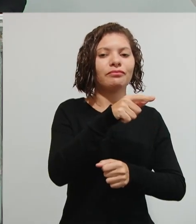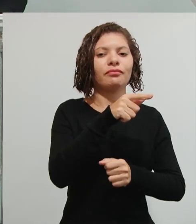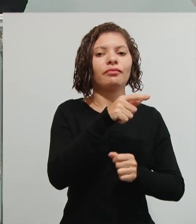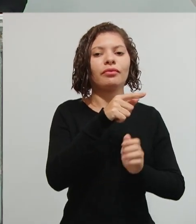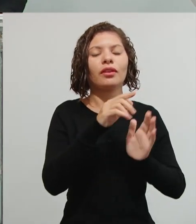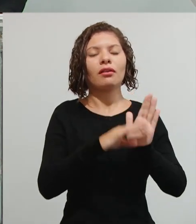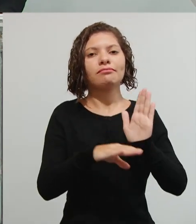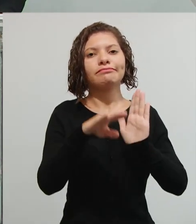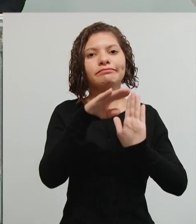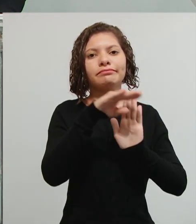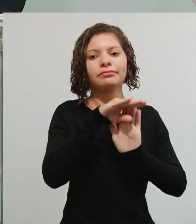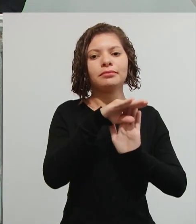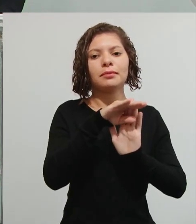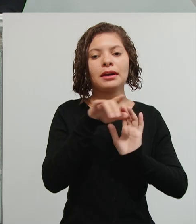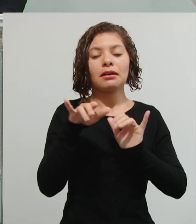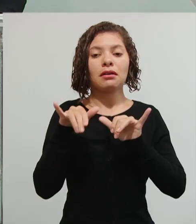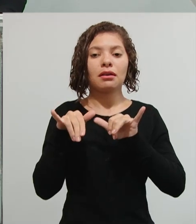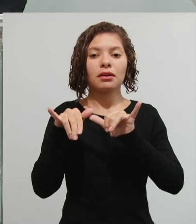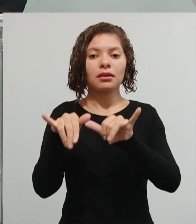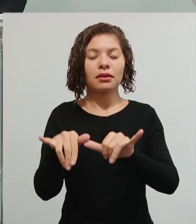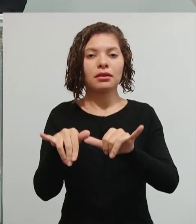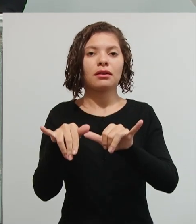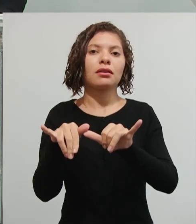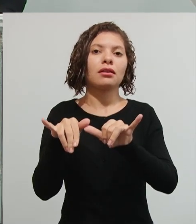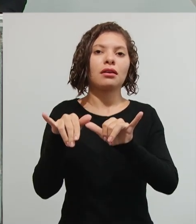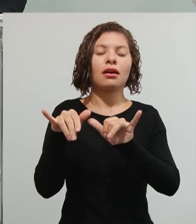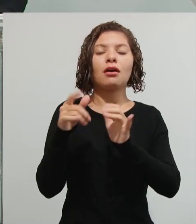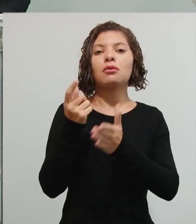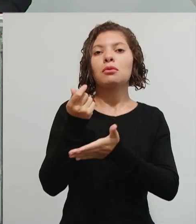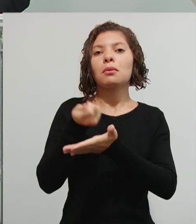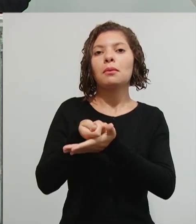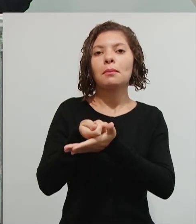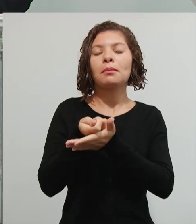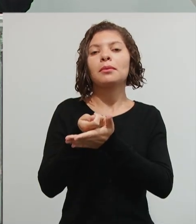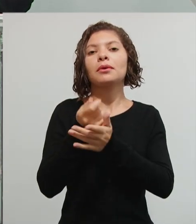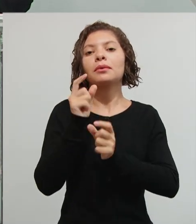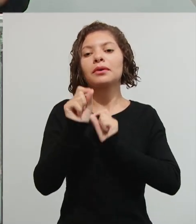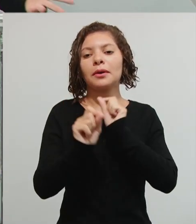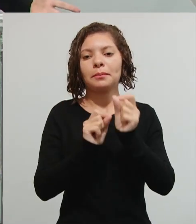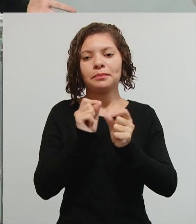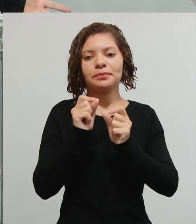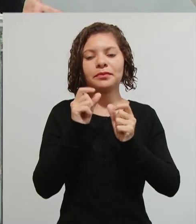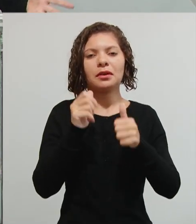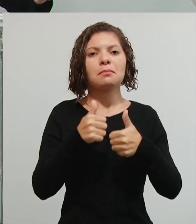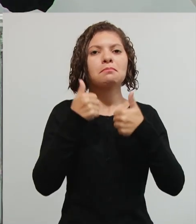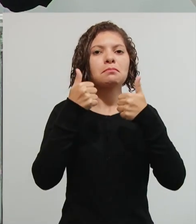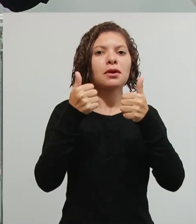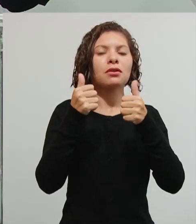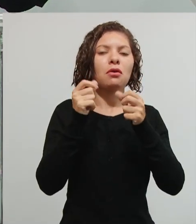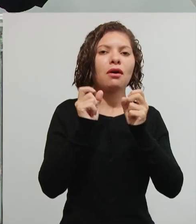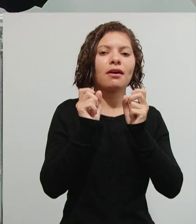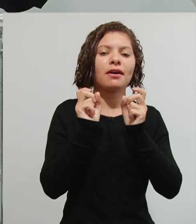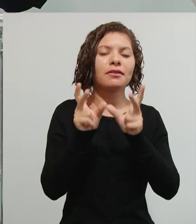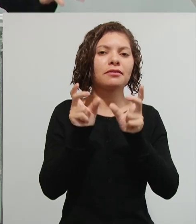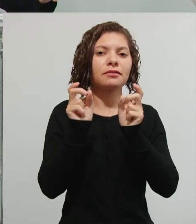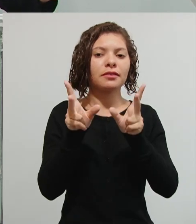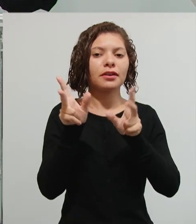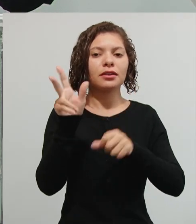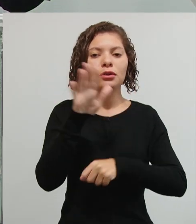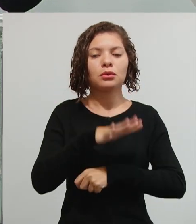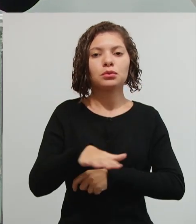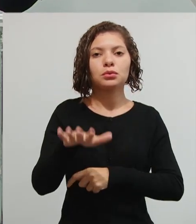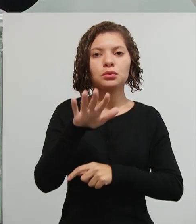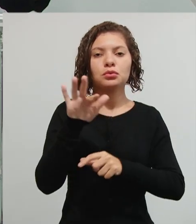você compra do mercadinho da esquina, o que você está conseguindo com isso é melhorar a distribuição de renda, distribuindo recursos para uma